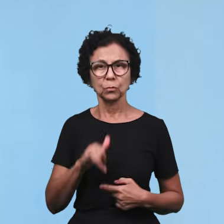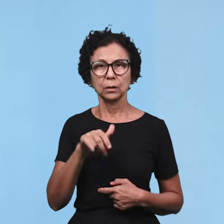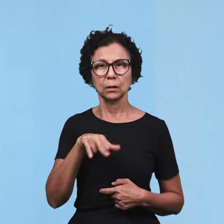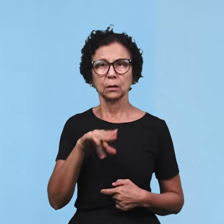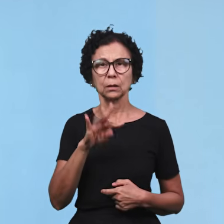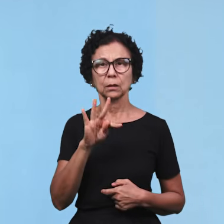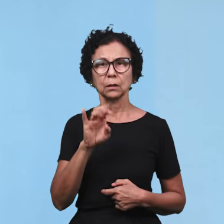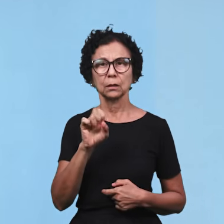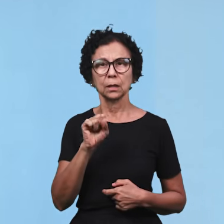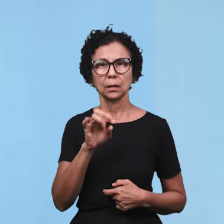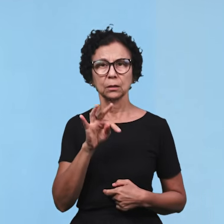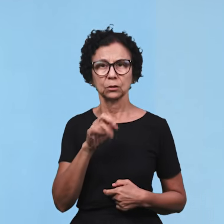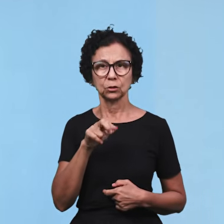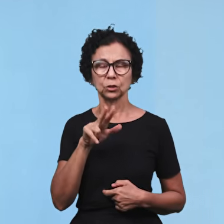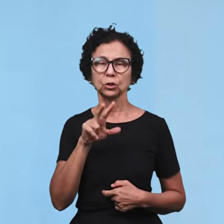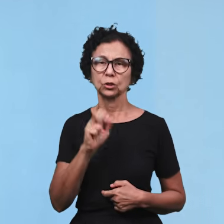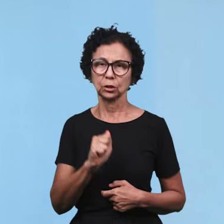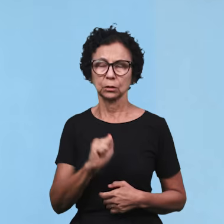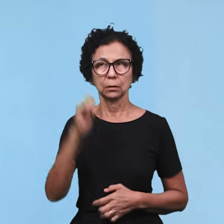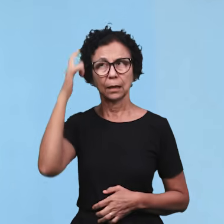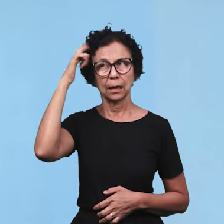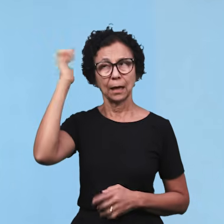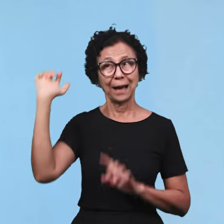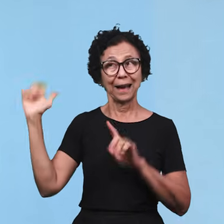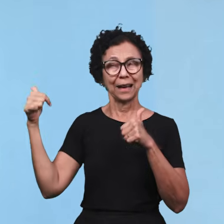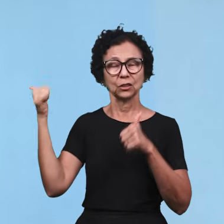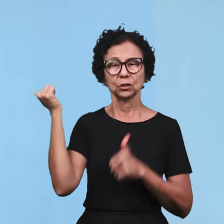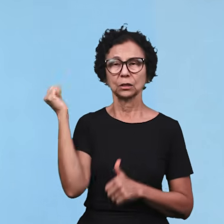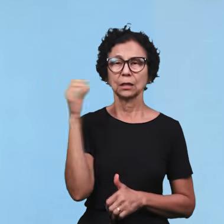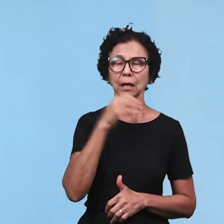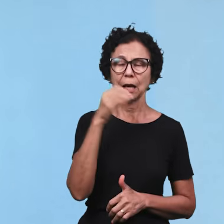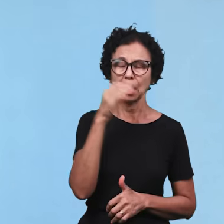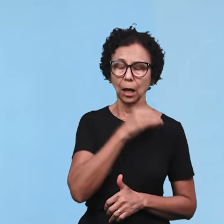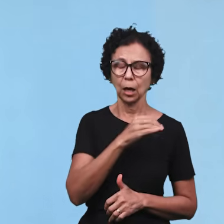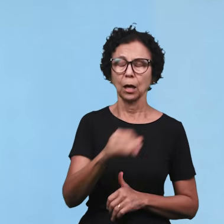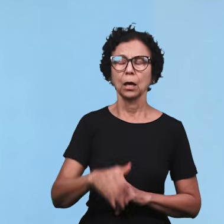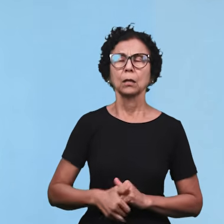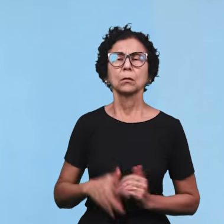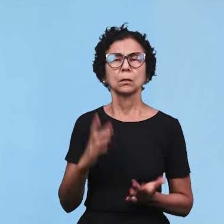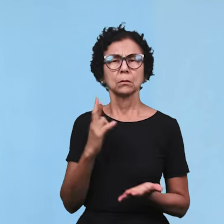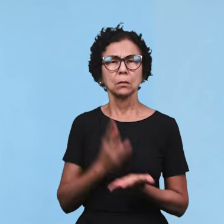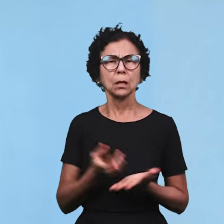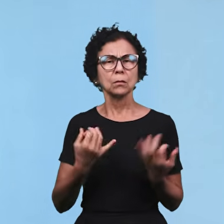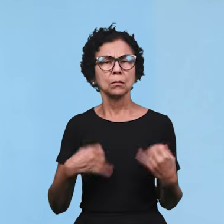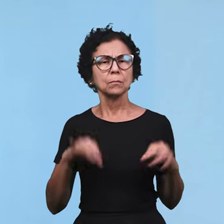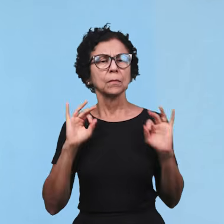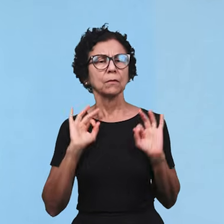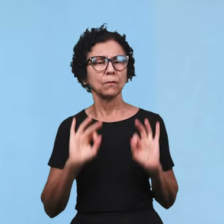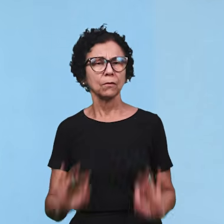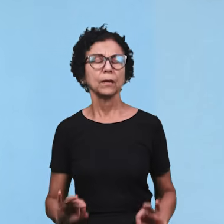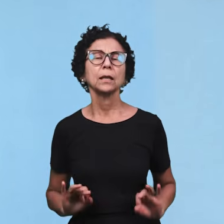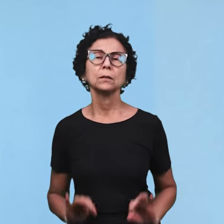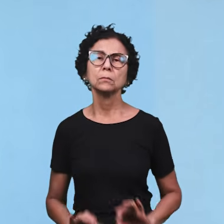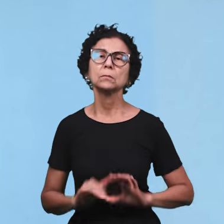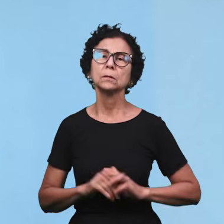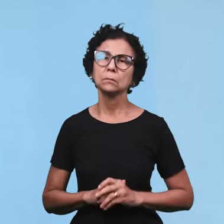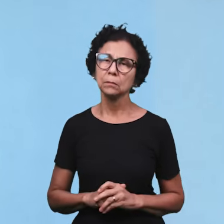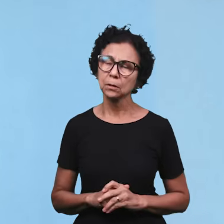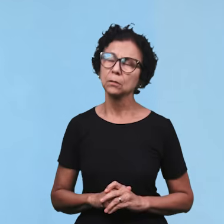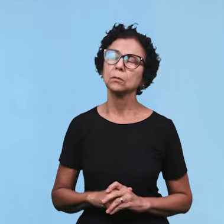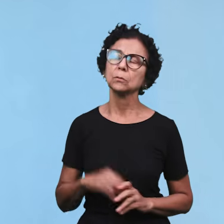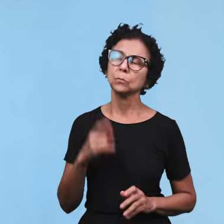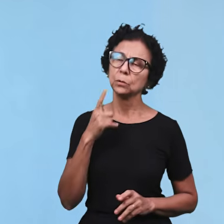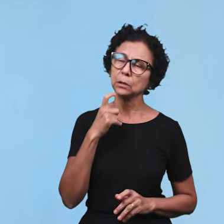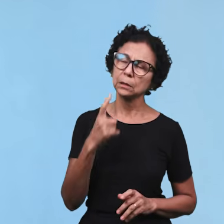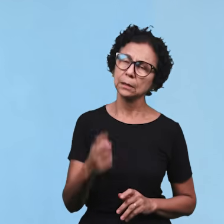agir. Então, quando a gente quer entregar um excelente resultado para o paciente, vale a pena a gente abraçar todas